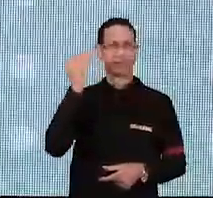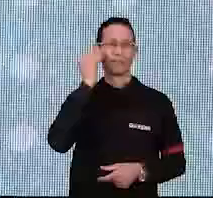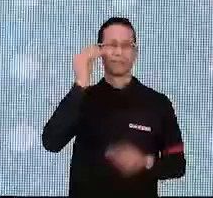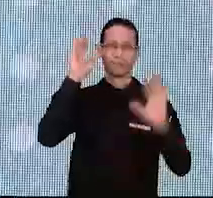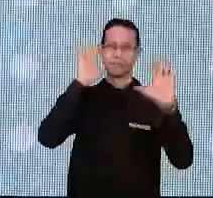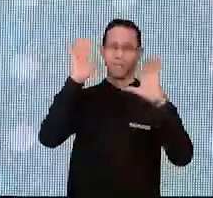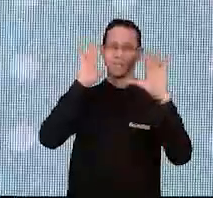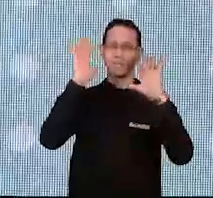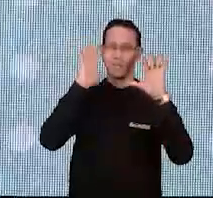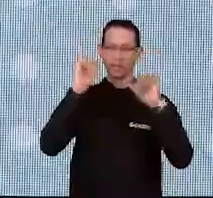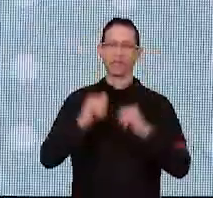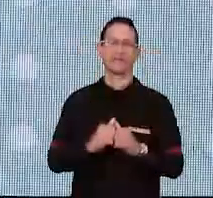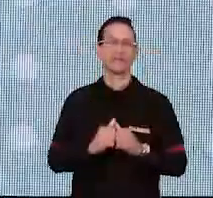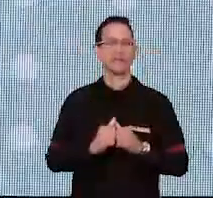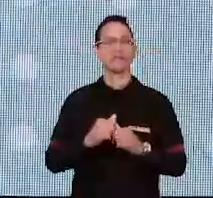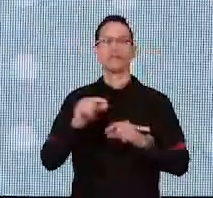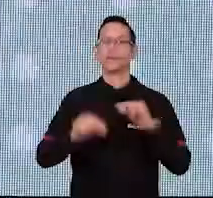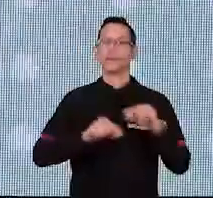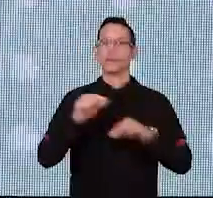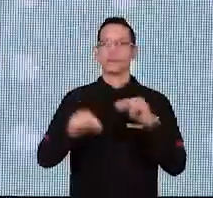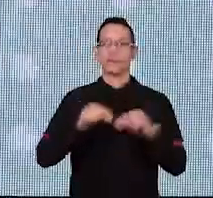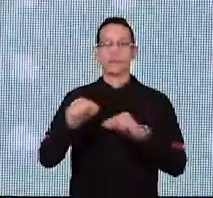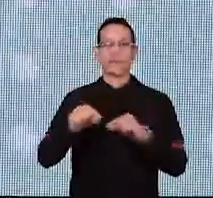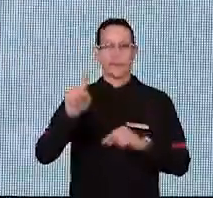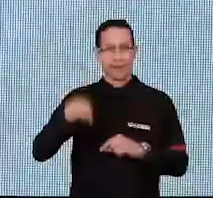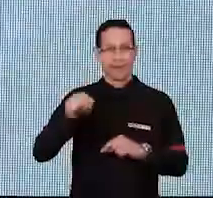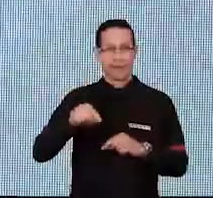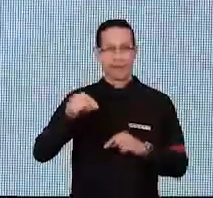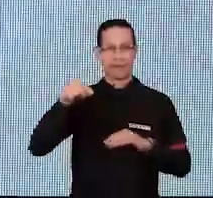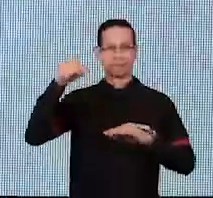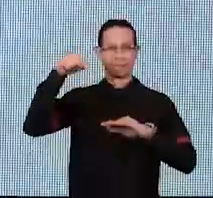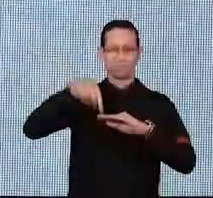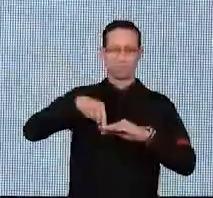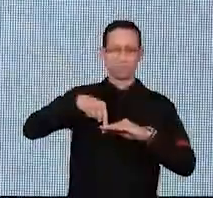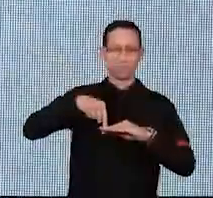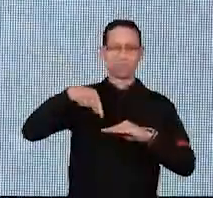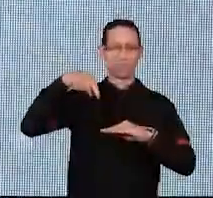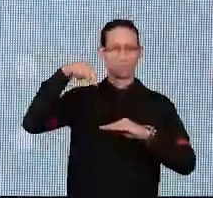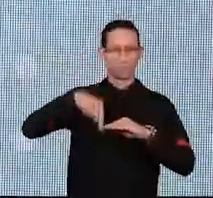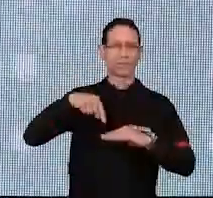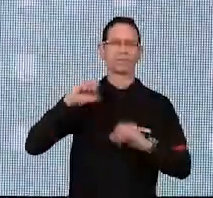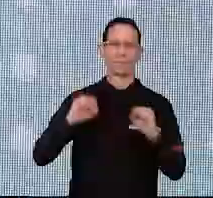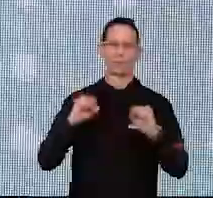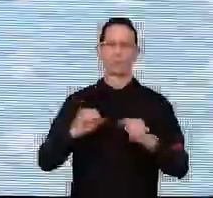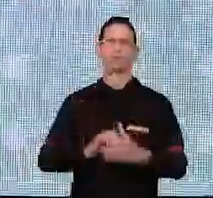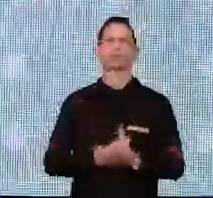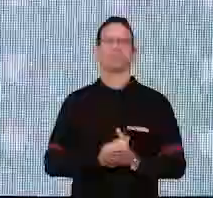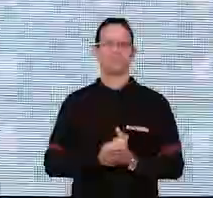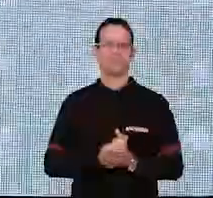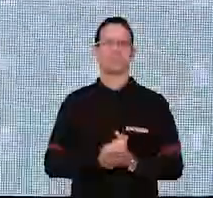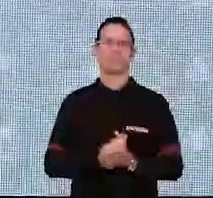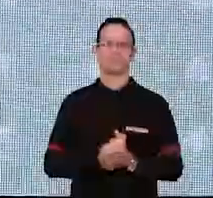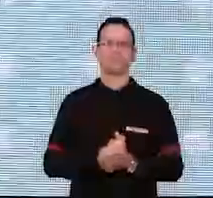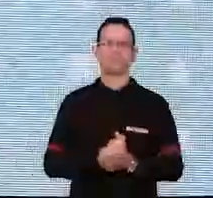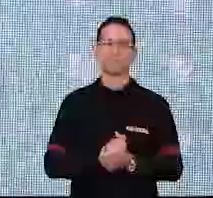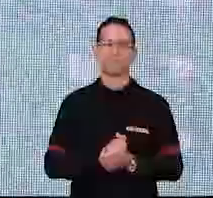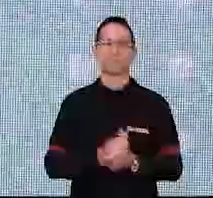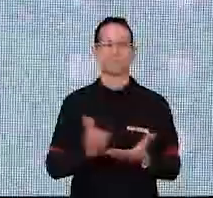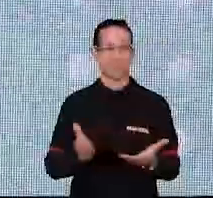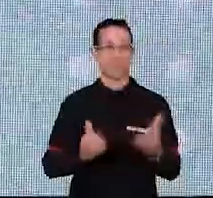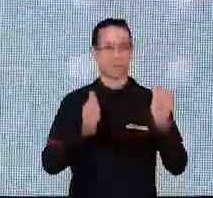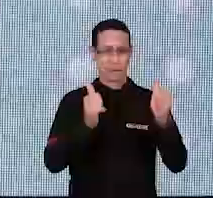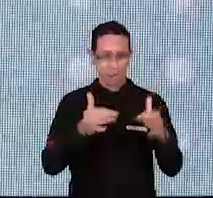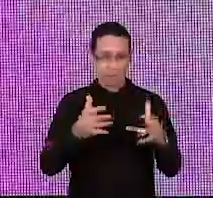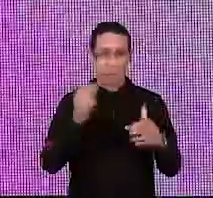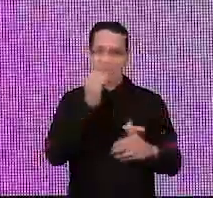pensar se a gente não está realmente diante de uma perfuração timpânica. E aí, como você colocou, mesmo que não